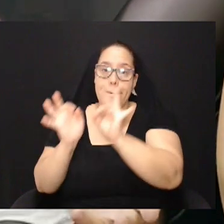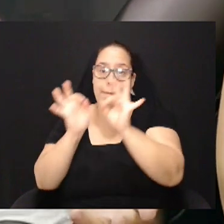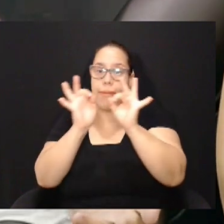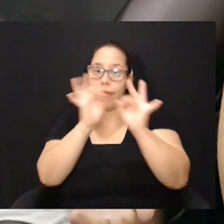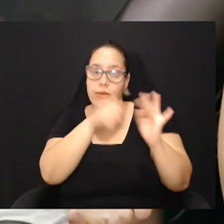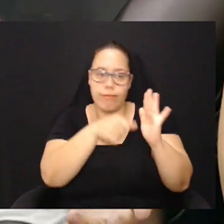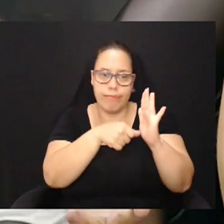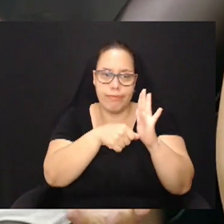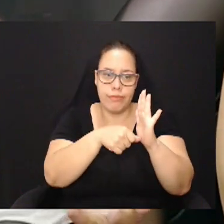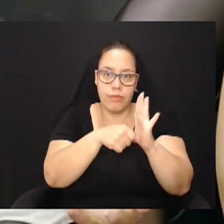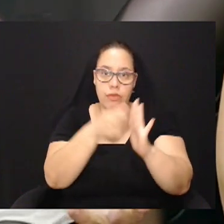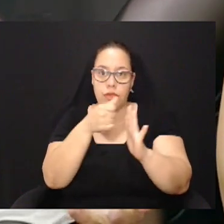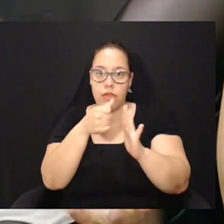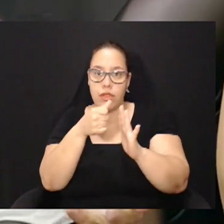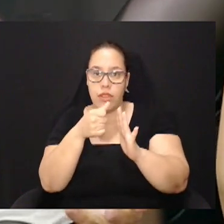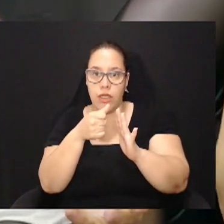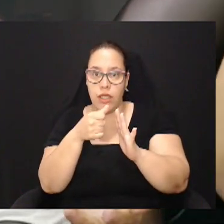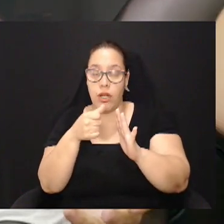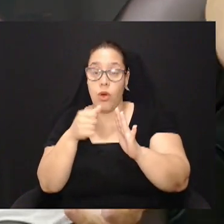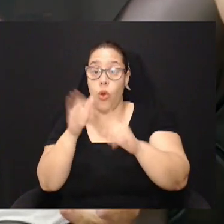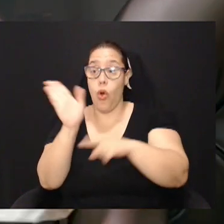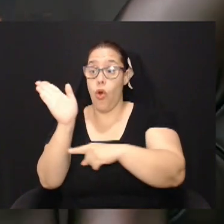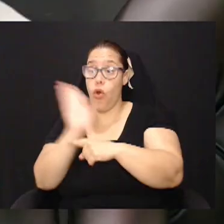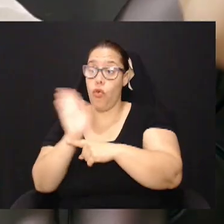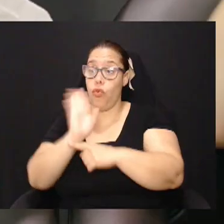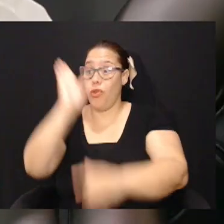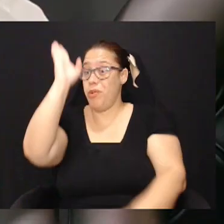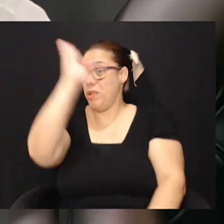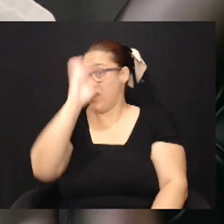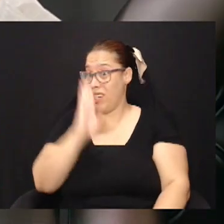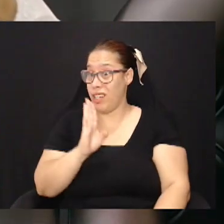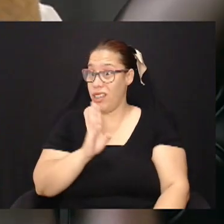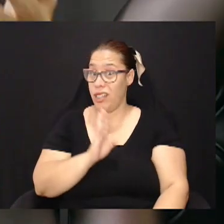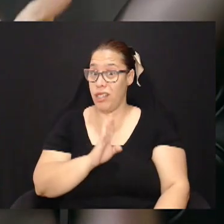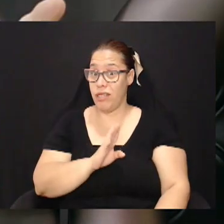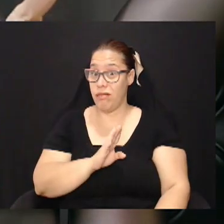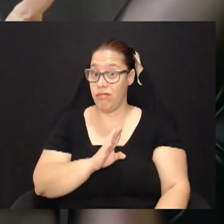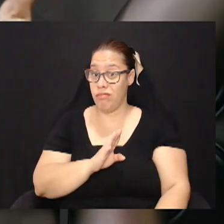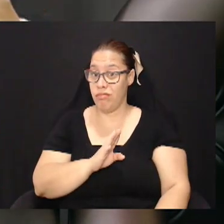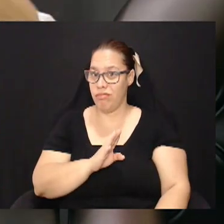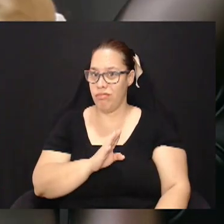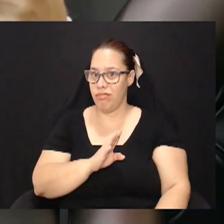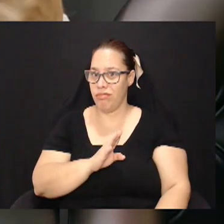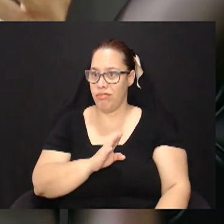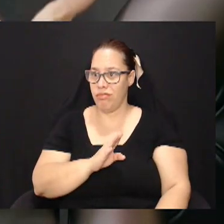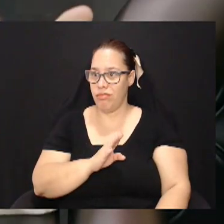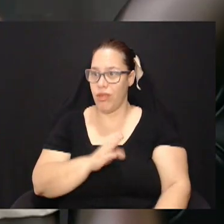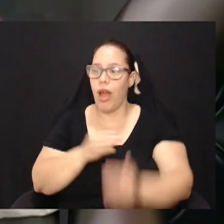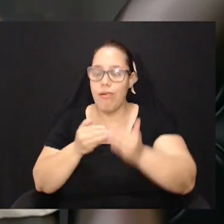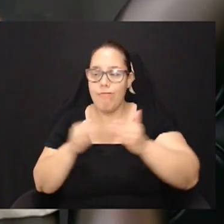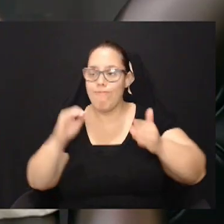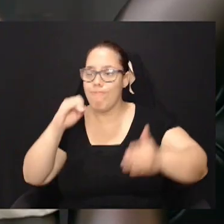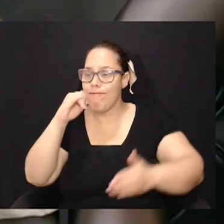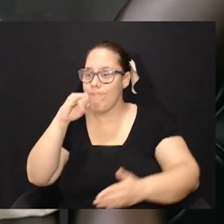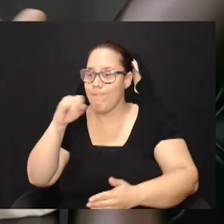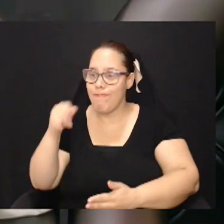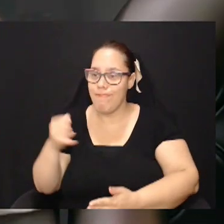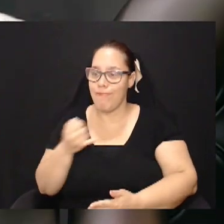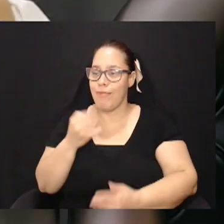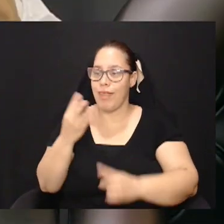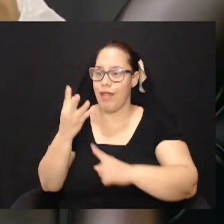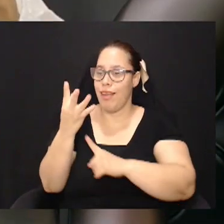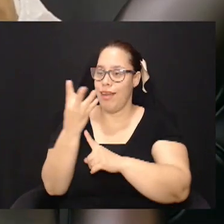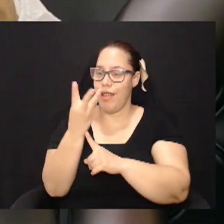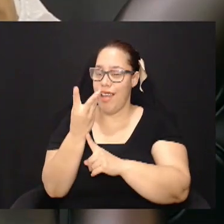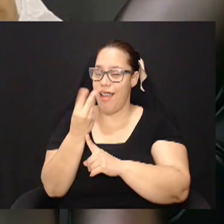um filme brasileiro. Excelente, exato. Né? E aí abre oportunidade para essa arte brasileira